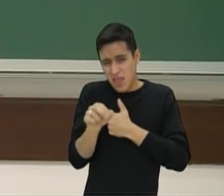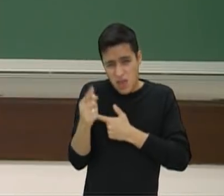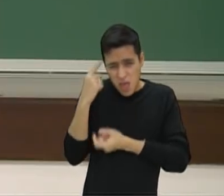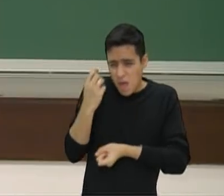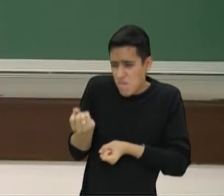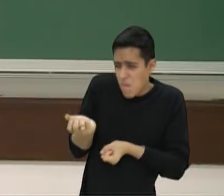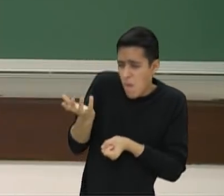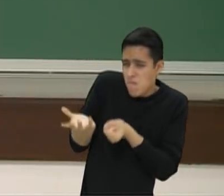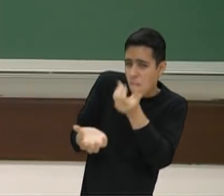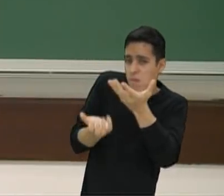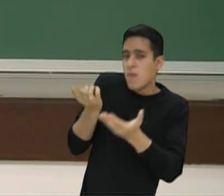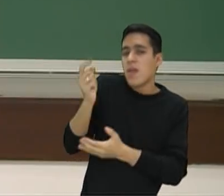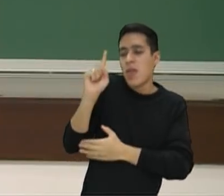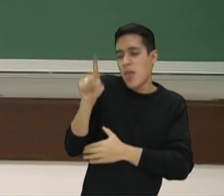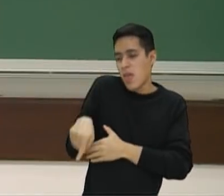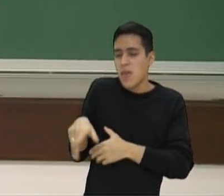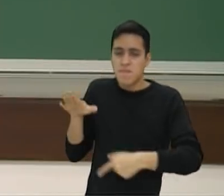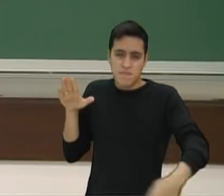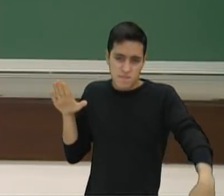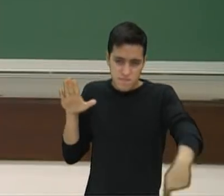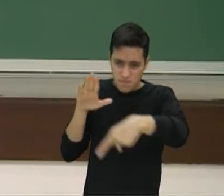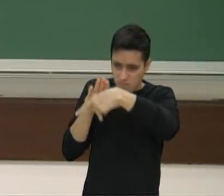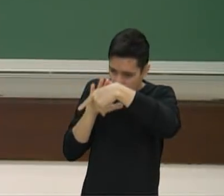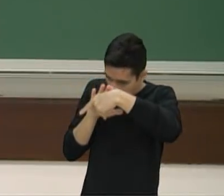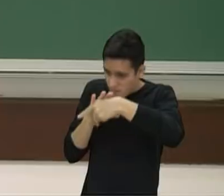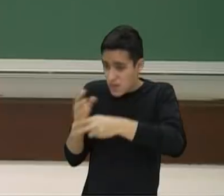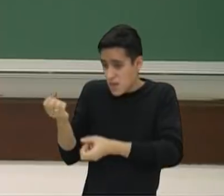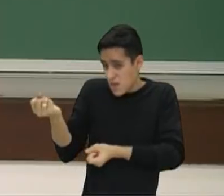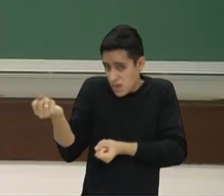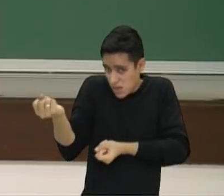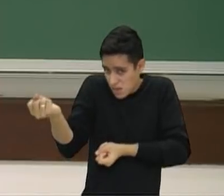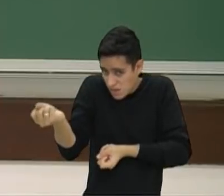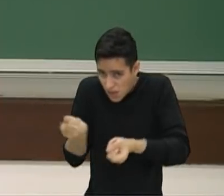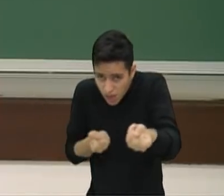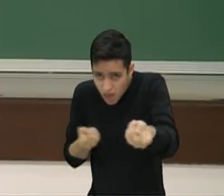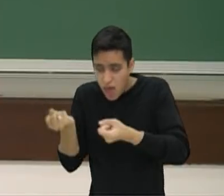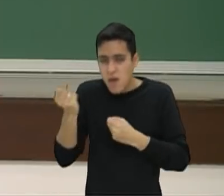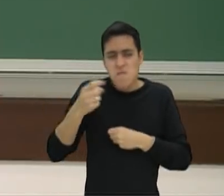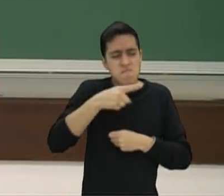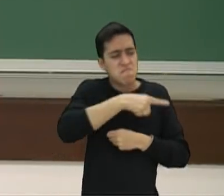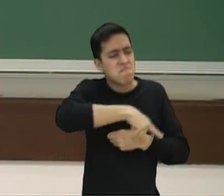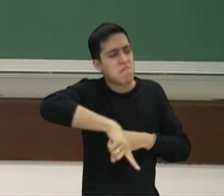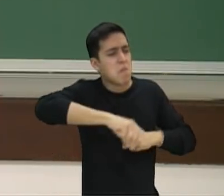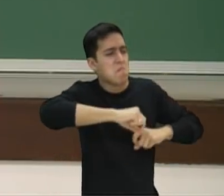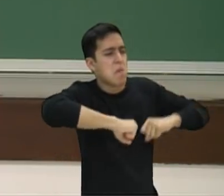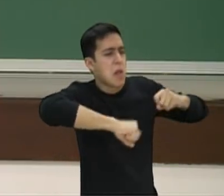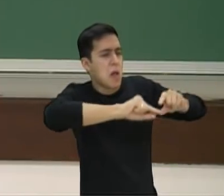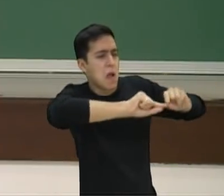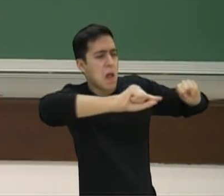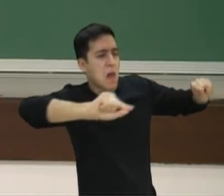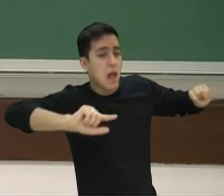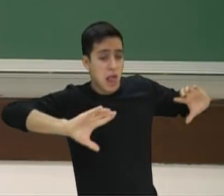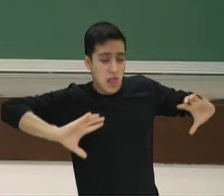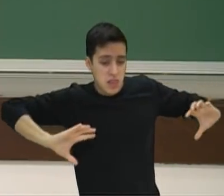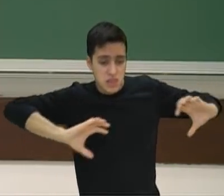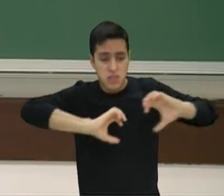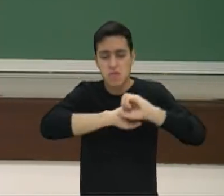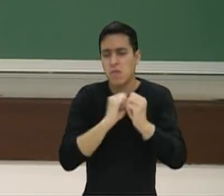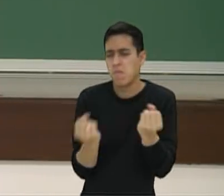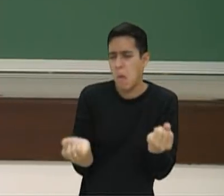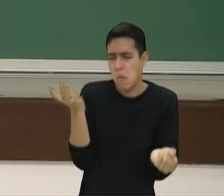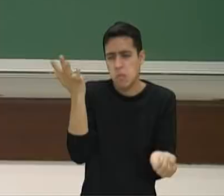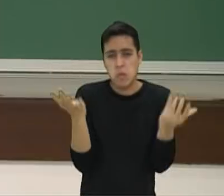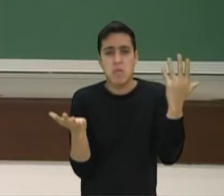os gases que são emitidos, por exemplo, pelos carros, pelas indústrias. Então tudo isso implica no